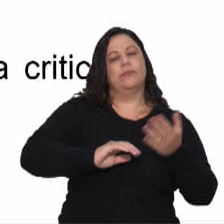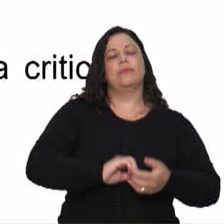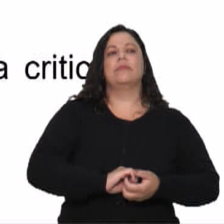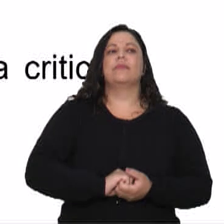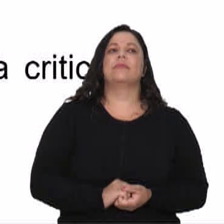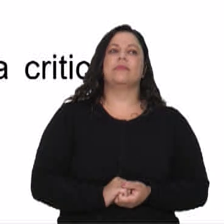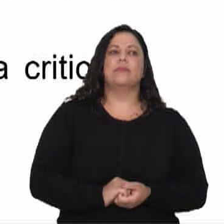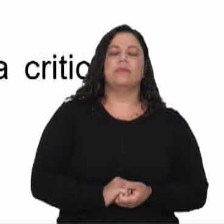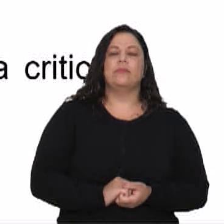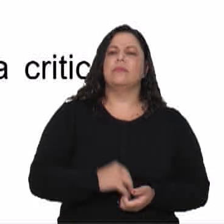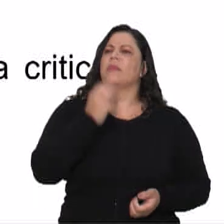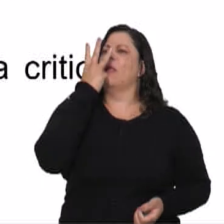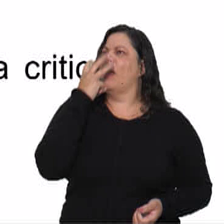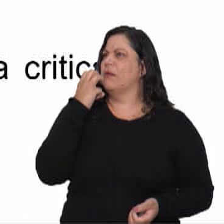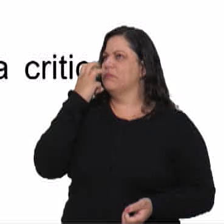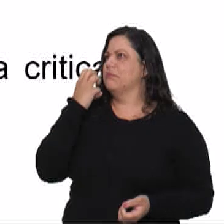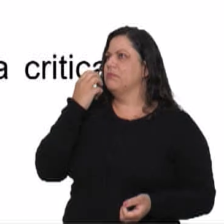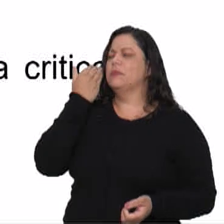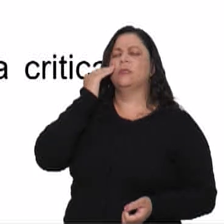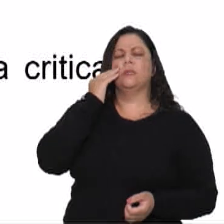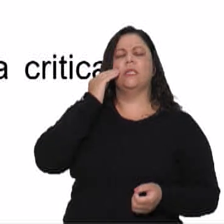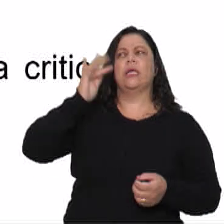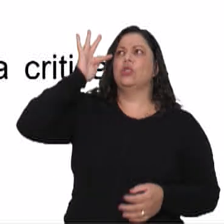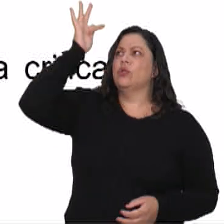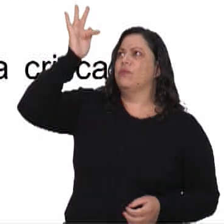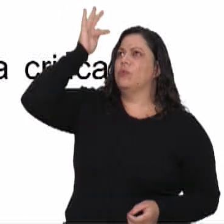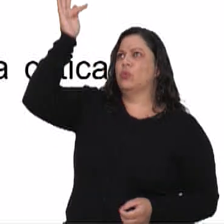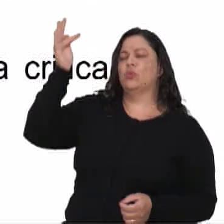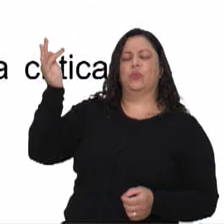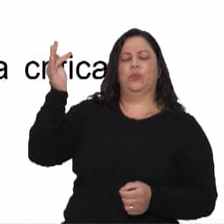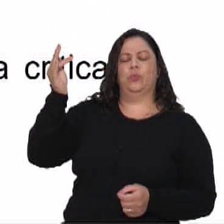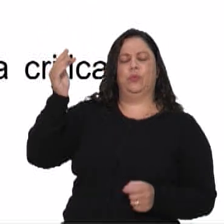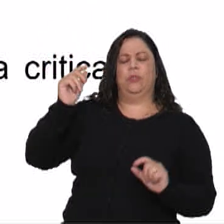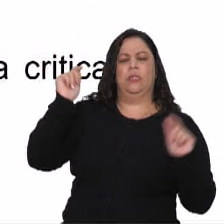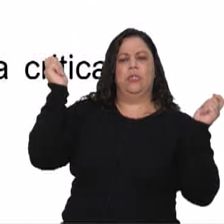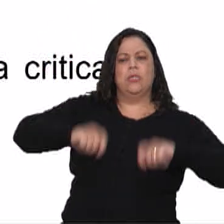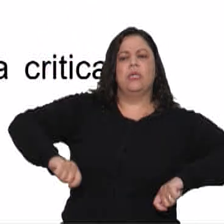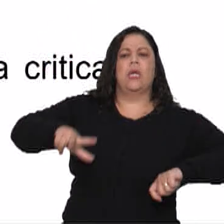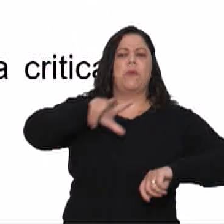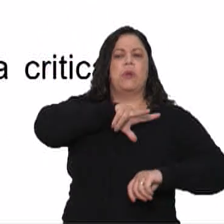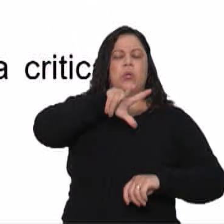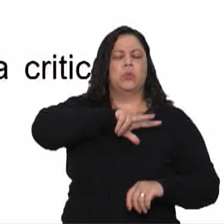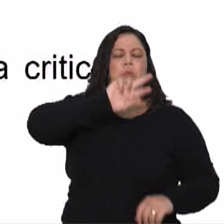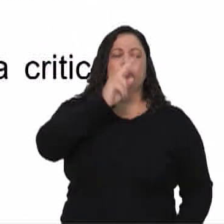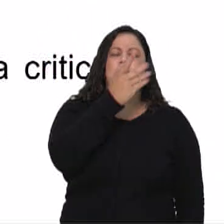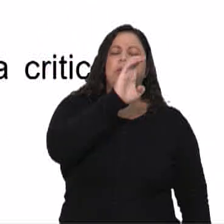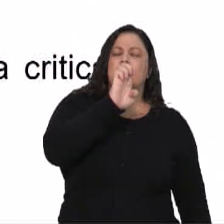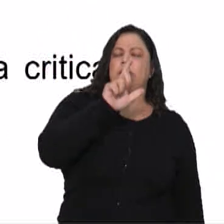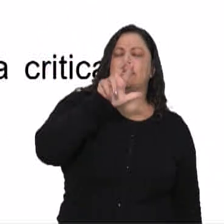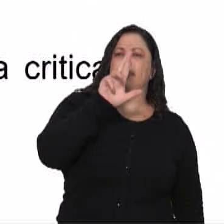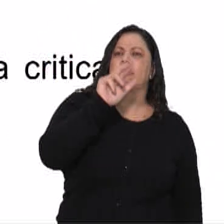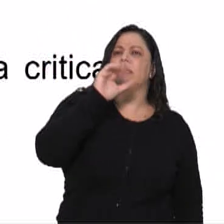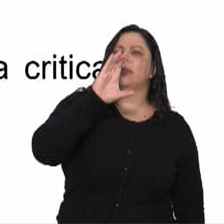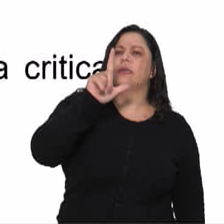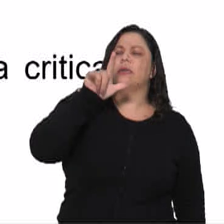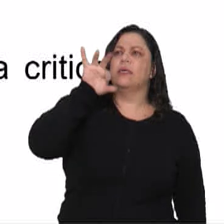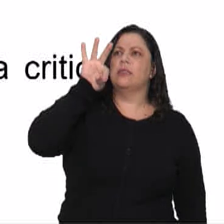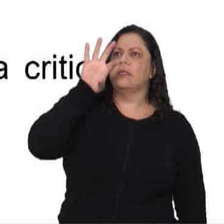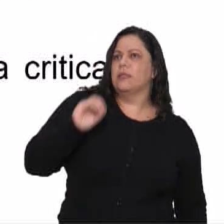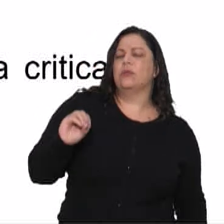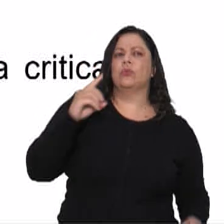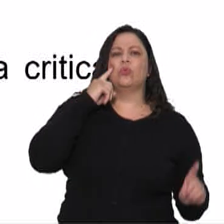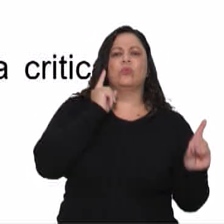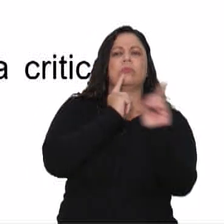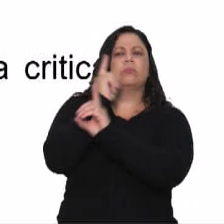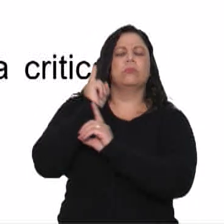Resposta A. Nietzsche interpreta a filosofia de Heráclito também de modo particular. Ele enfatiza os aspectos de Heráclito que vão de encontro à crítica